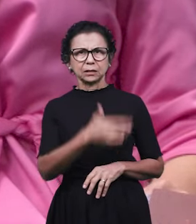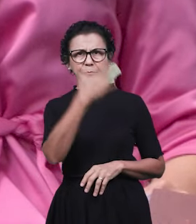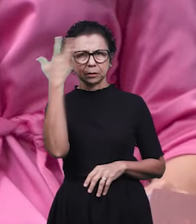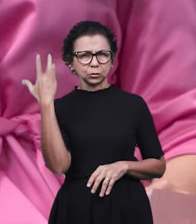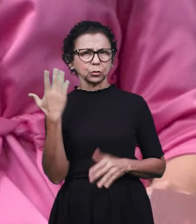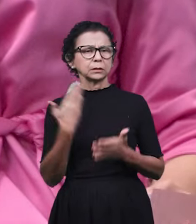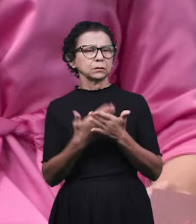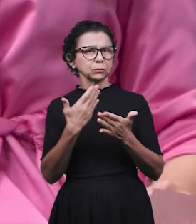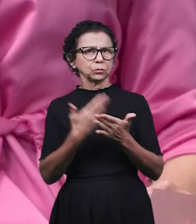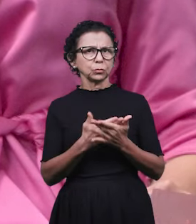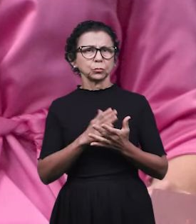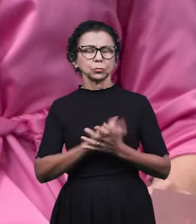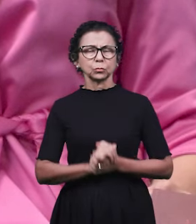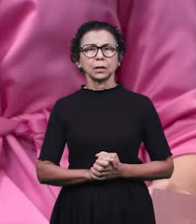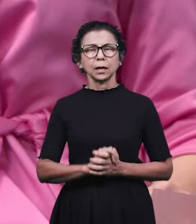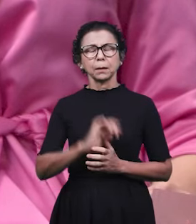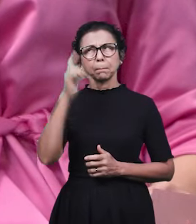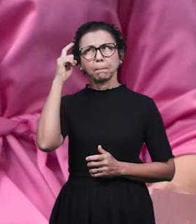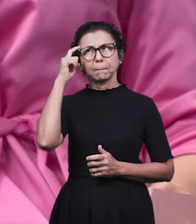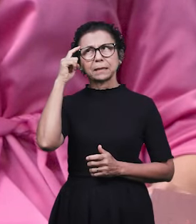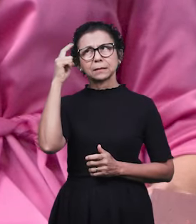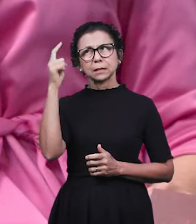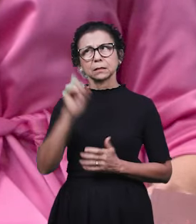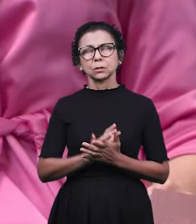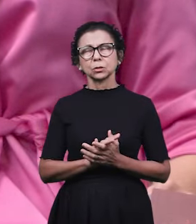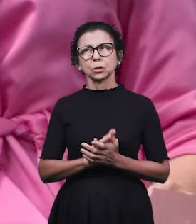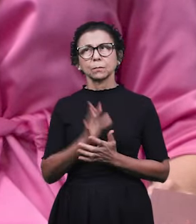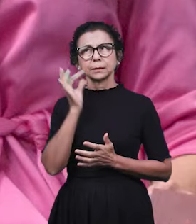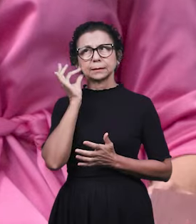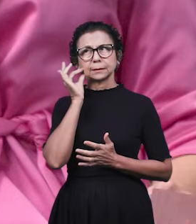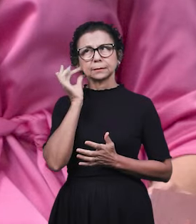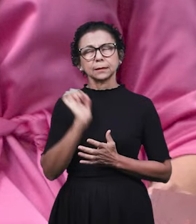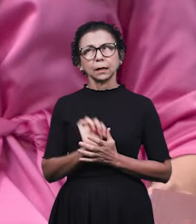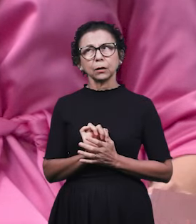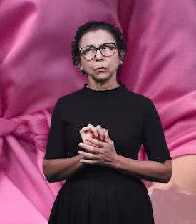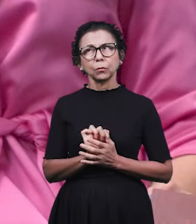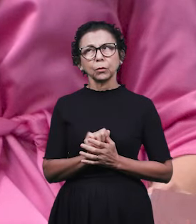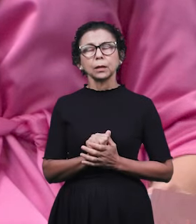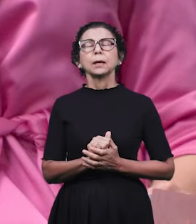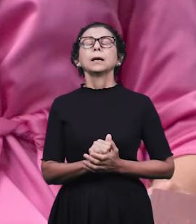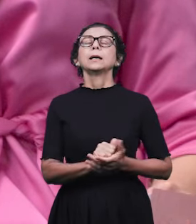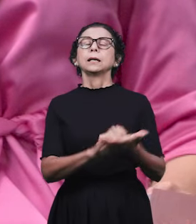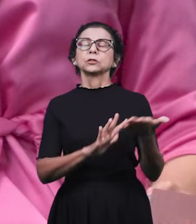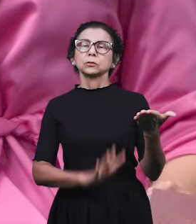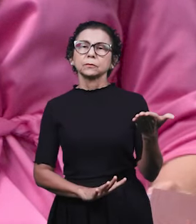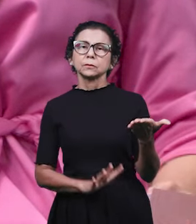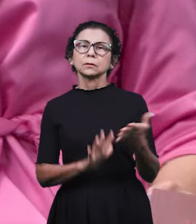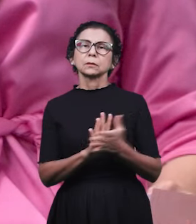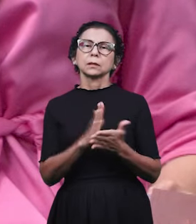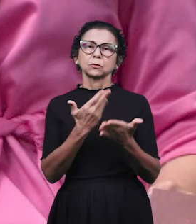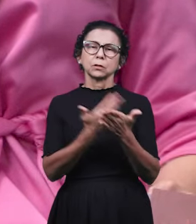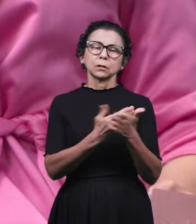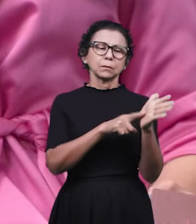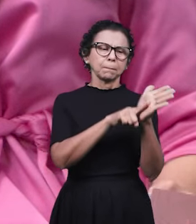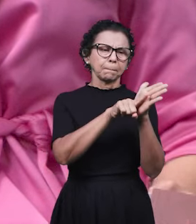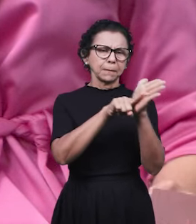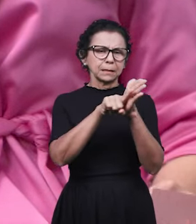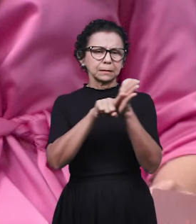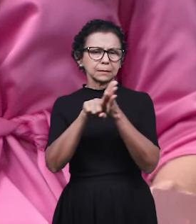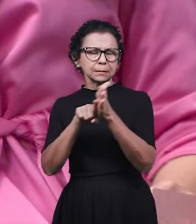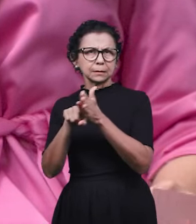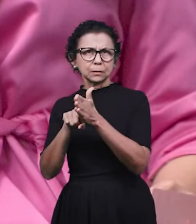pensar só na sala de aula, mas é pensar nas atividades de aula, nas atividades de pesquisa. Hoje ela é uma estudante